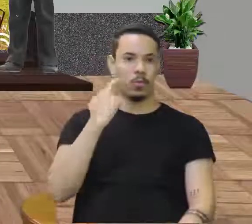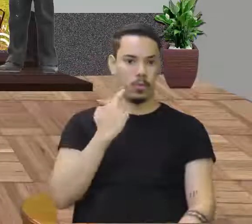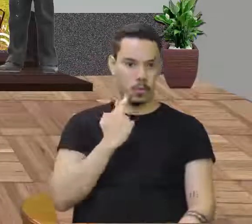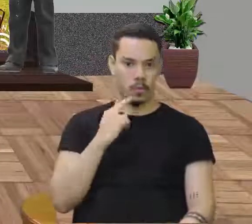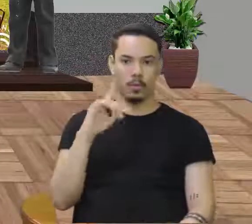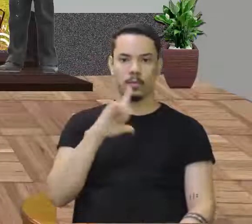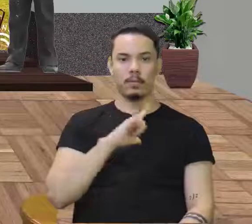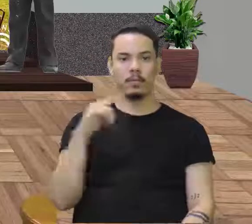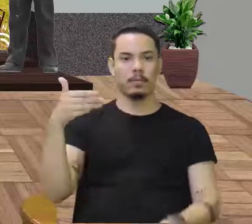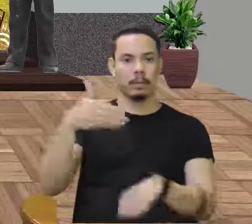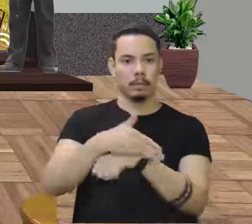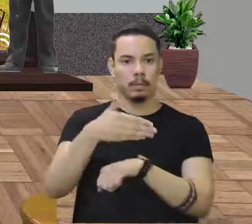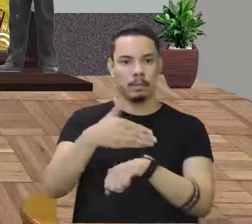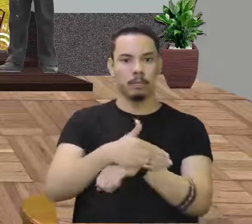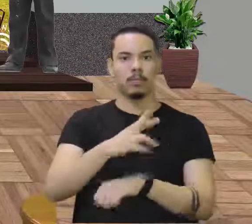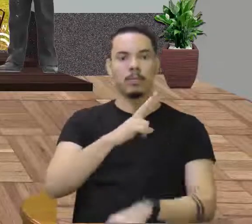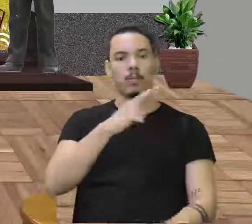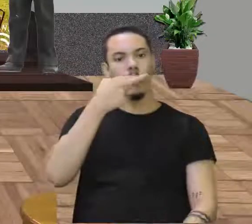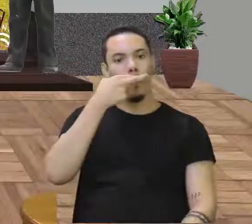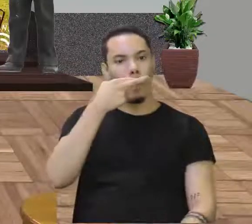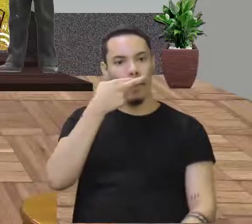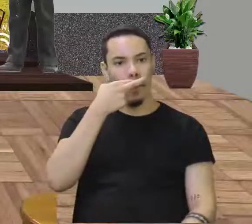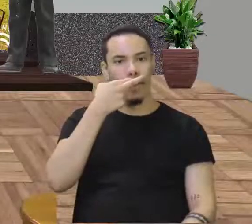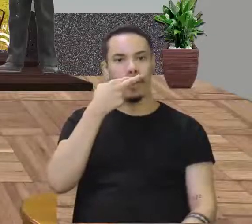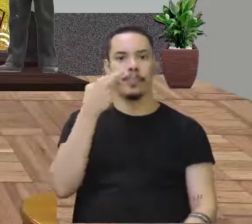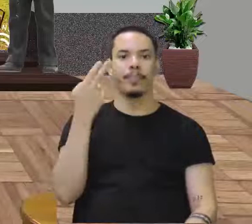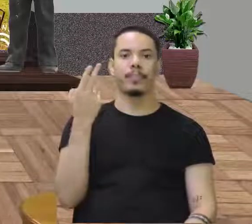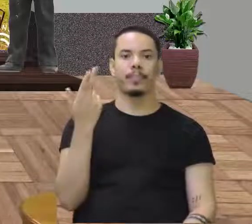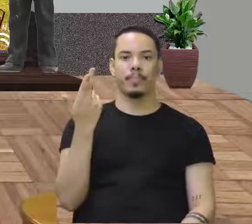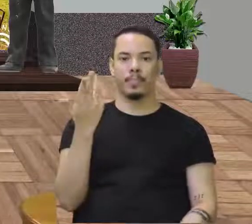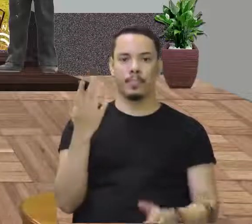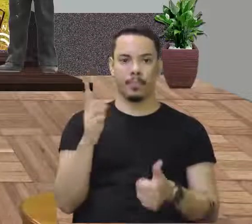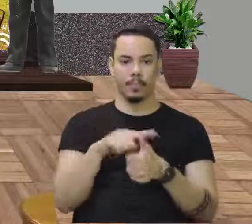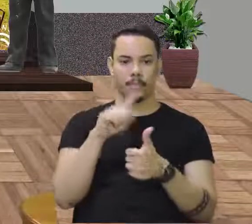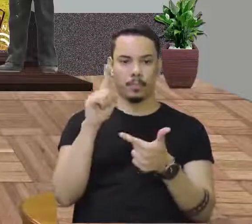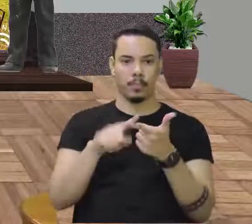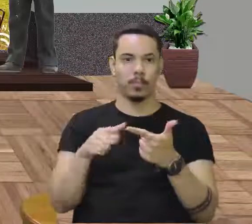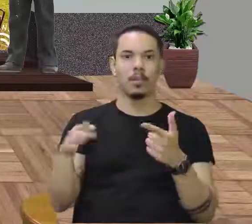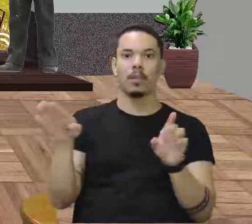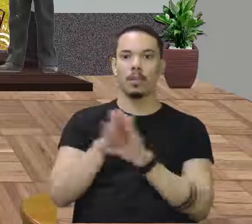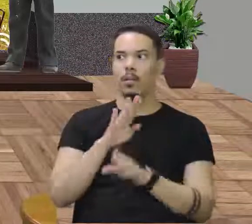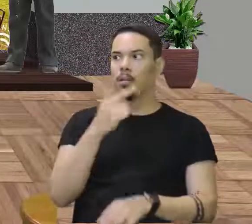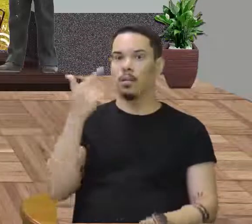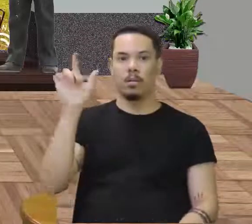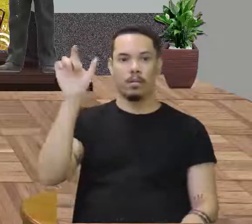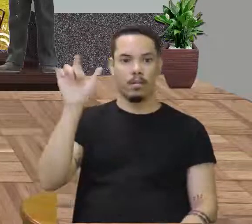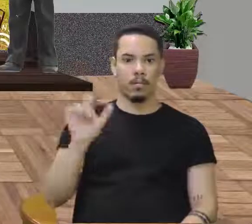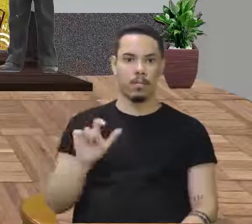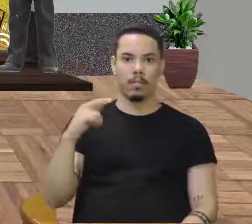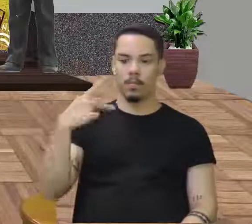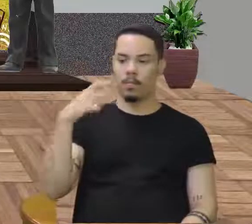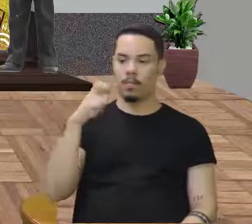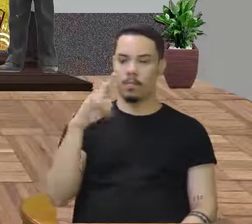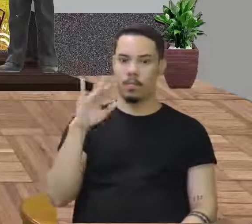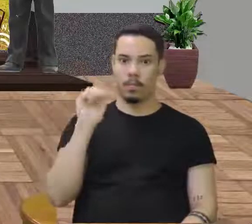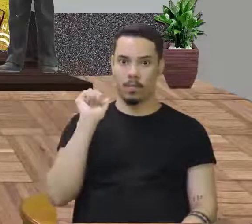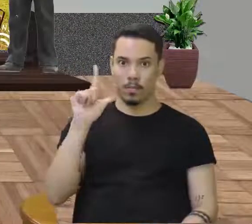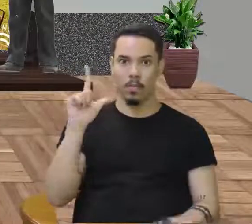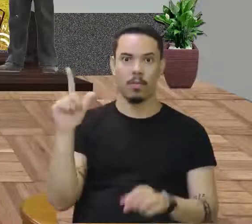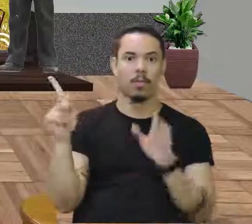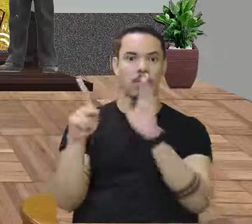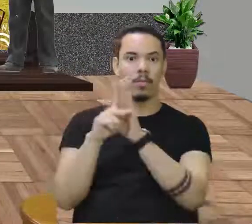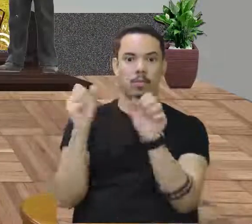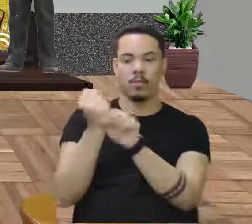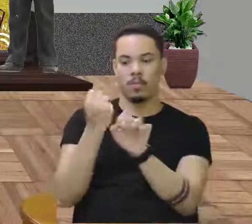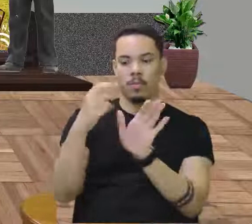Nós tivemos a participação do Rondon com as linhas telegráficas. Nós tivemos a participação de Percival Farquhar com a construção da estrada